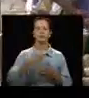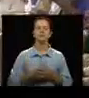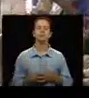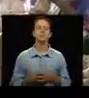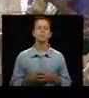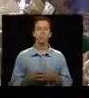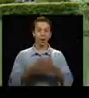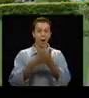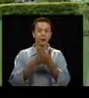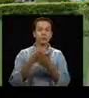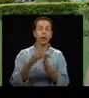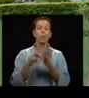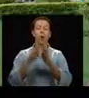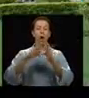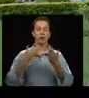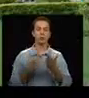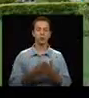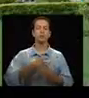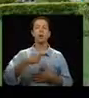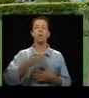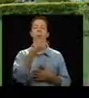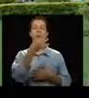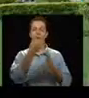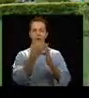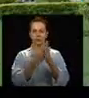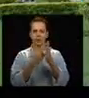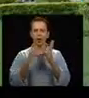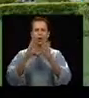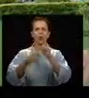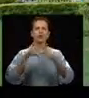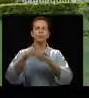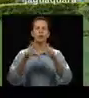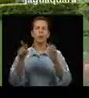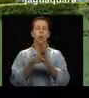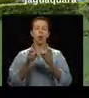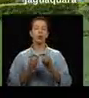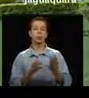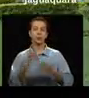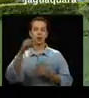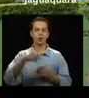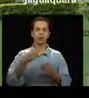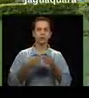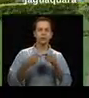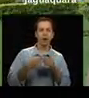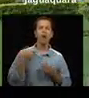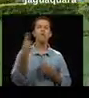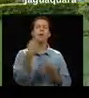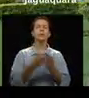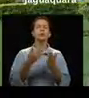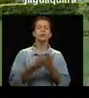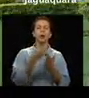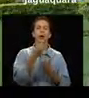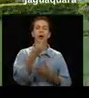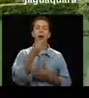nossa aprendizagem. Então, assim, ao iniciarmos a escola, fizemos a proposta aos servidores, aos trabalhadores da educação aqui.